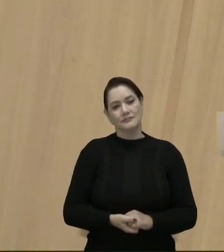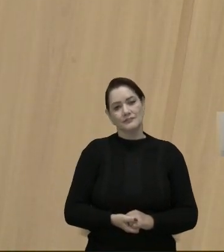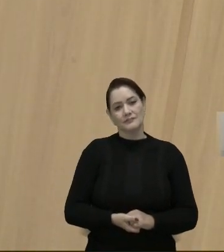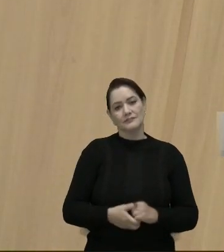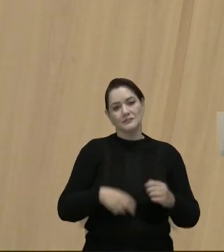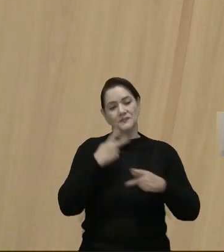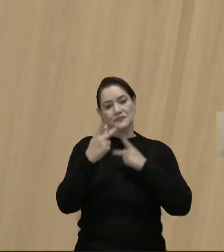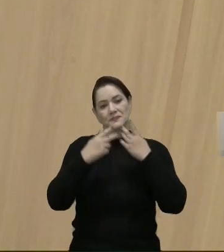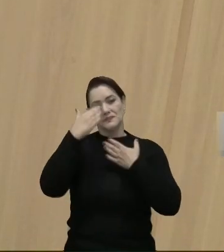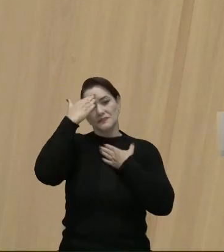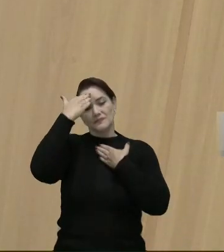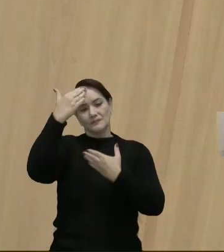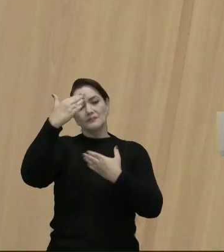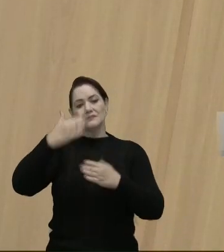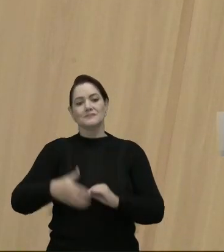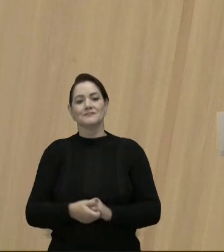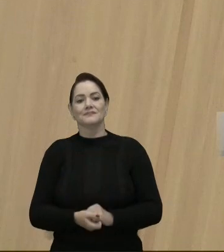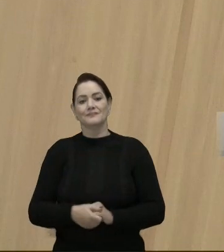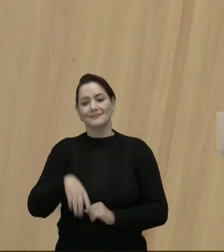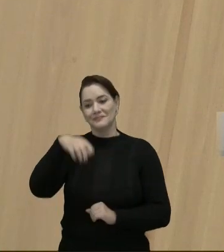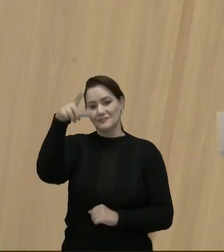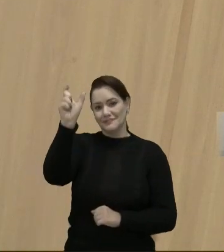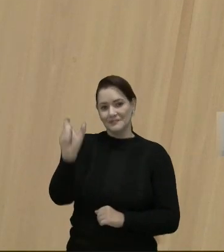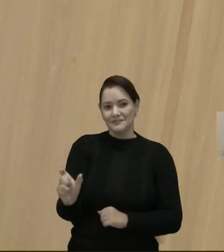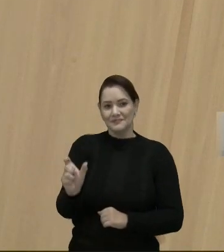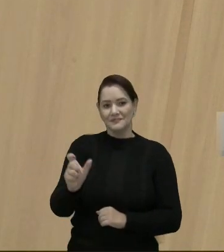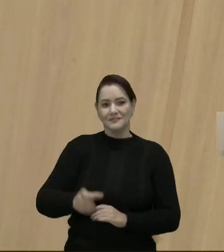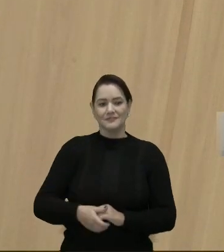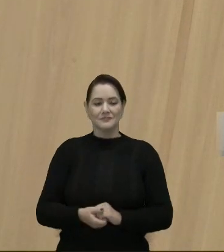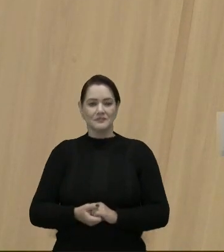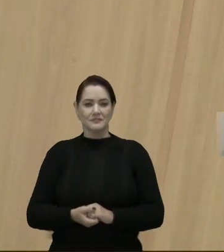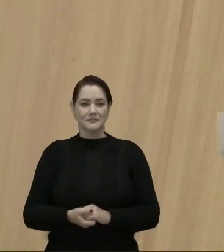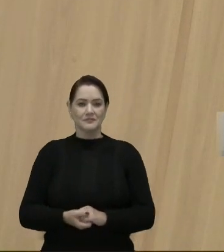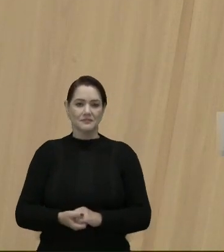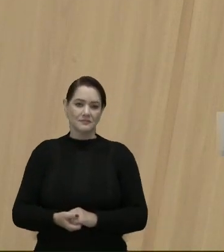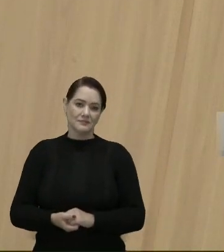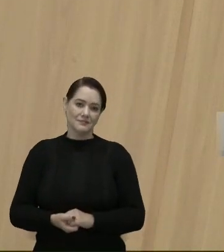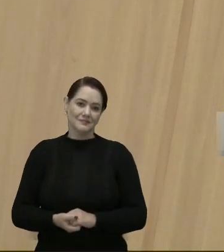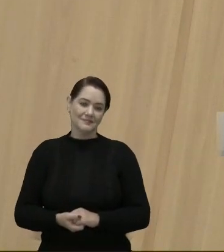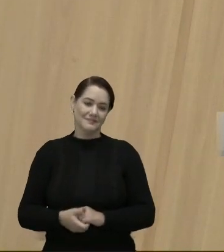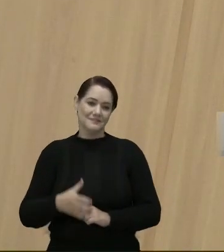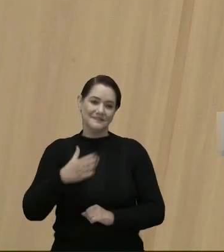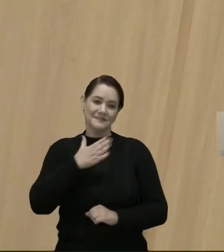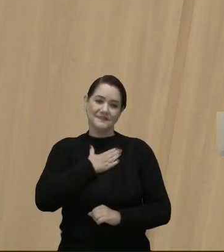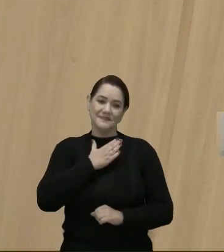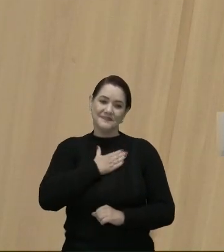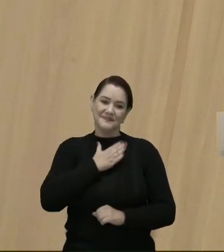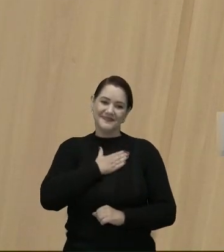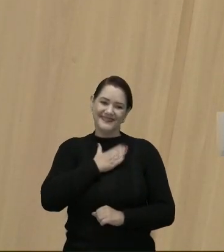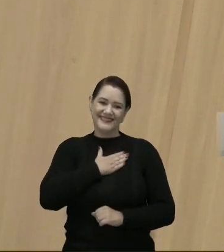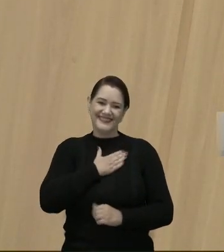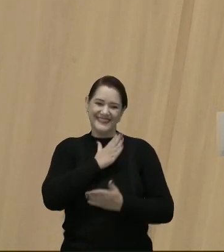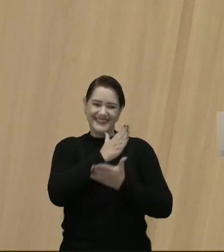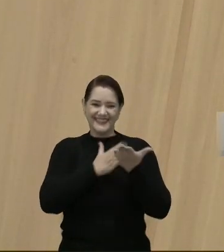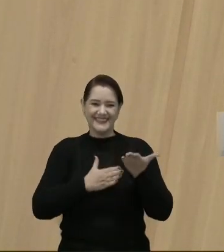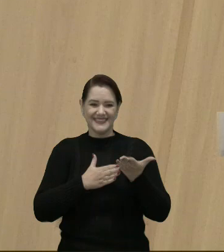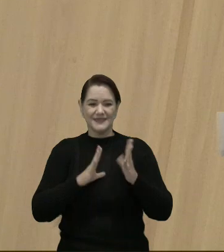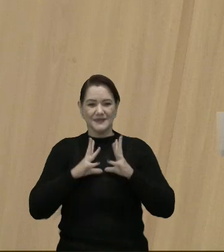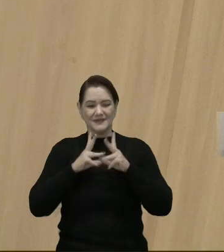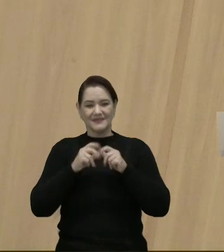terminar agradecendo a pessoa que é minha metade. Tudo, só estou aqui hoje,